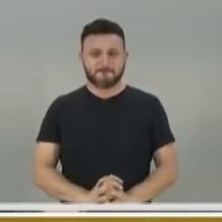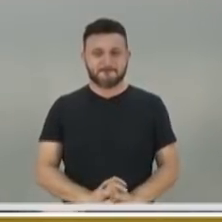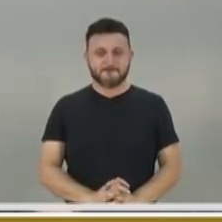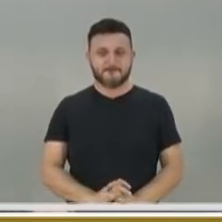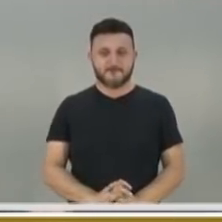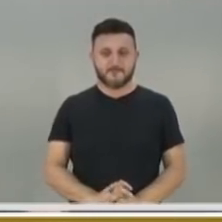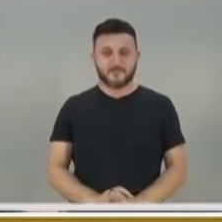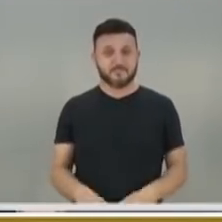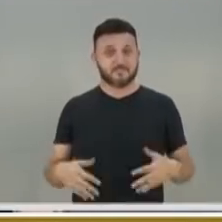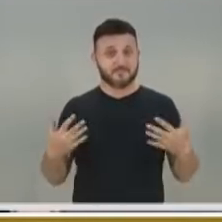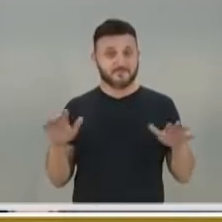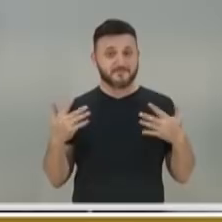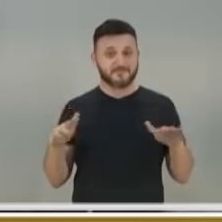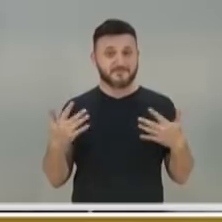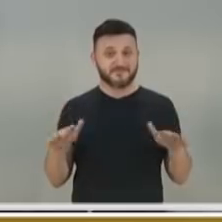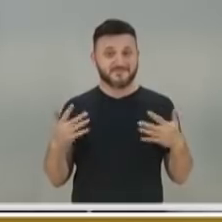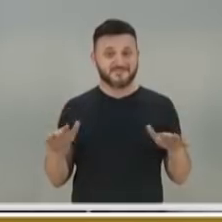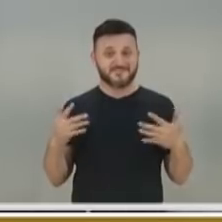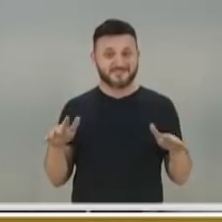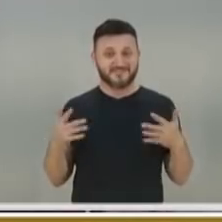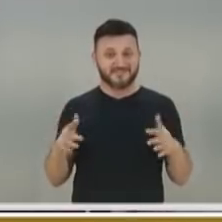Vamos aplaudir, não merece?